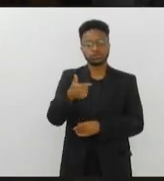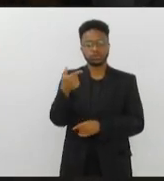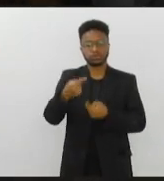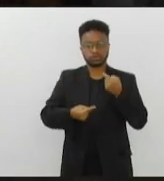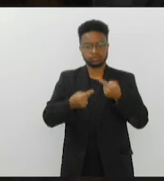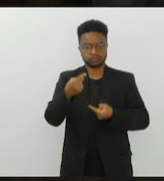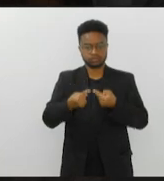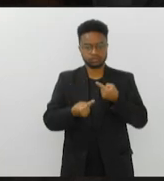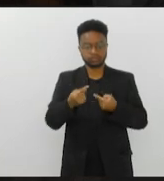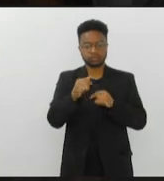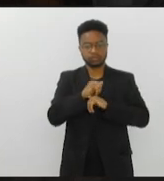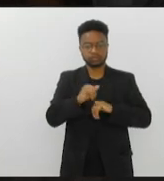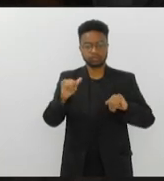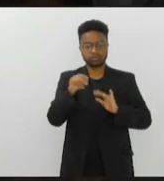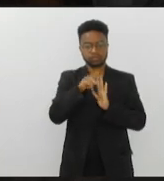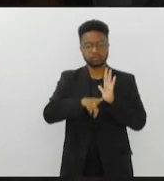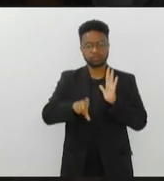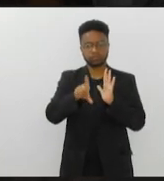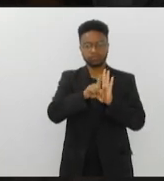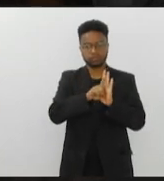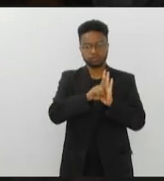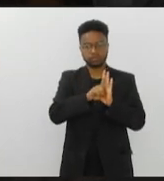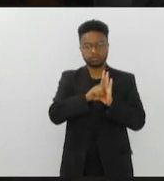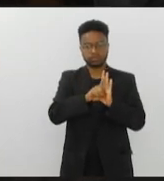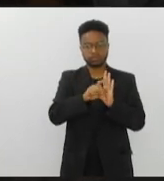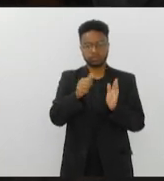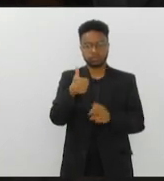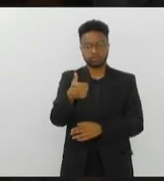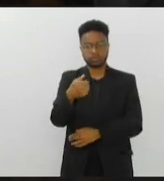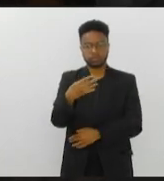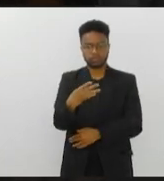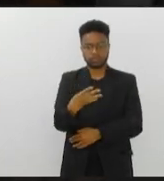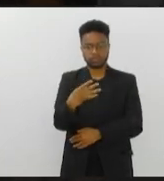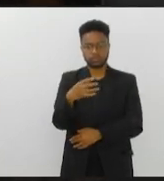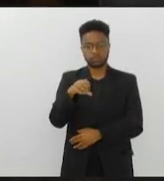discussão, anuncio o projeto de lei número